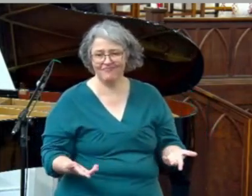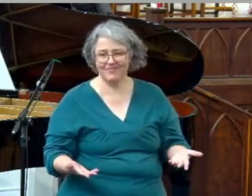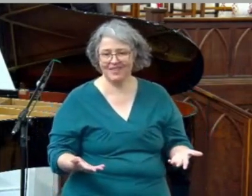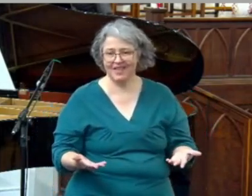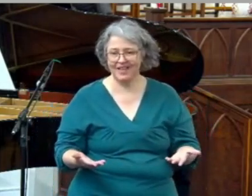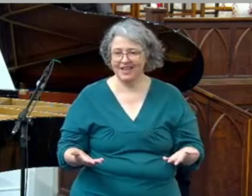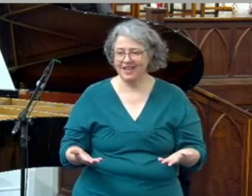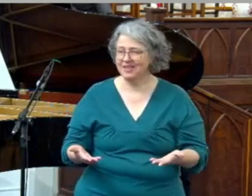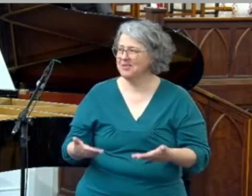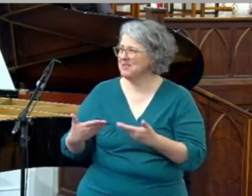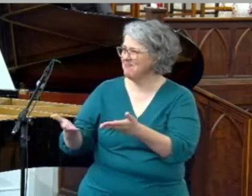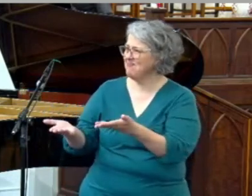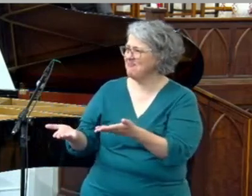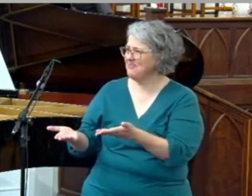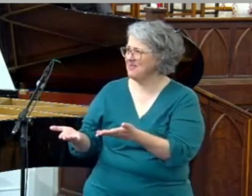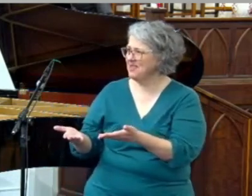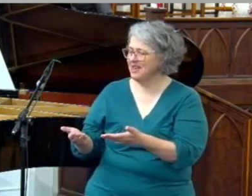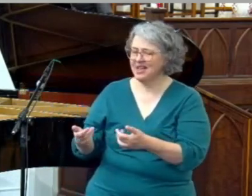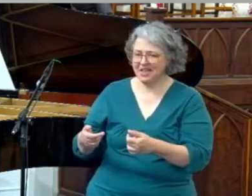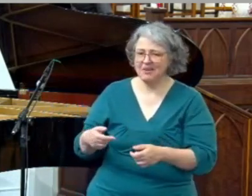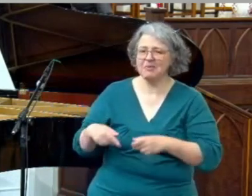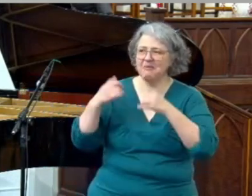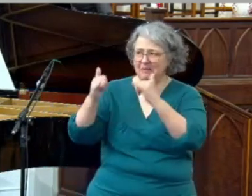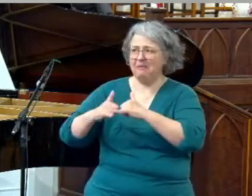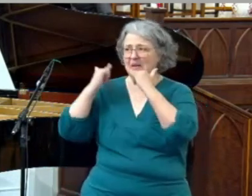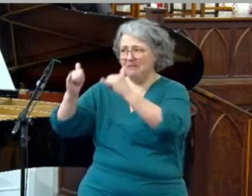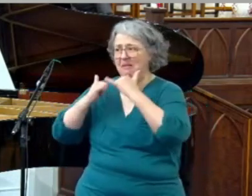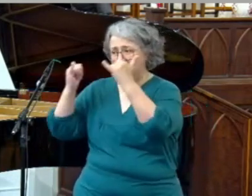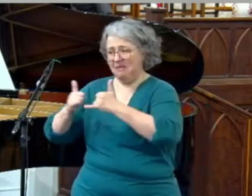este sábio discernimento, essa prudência,